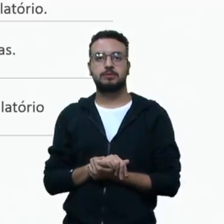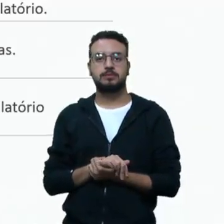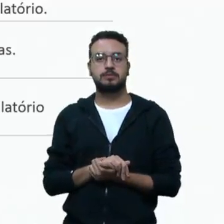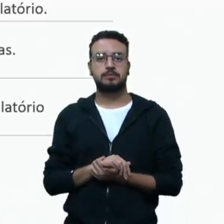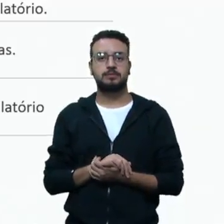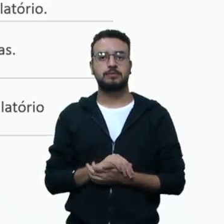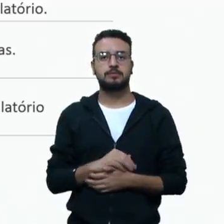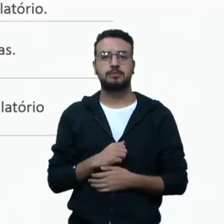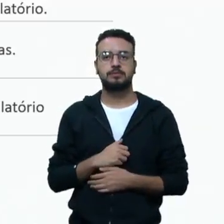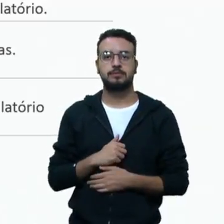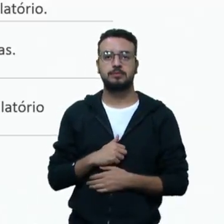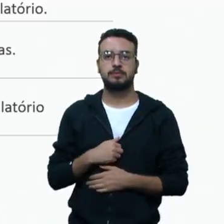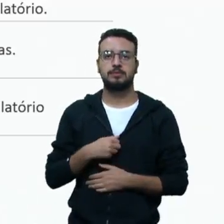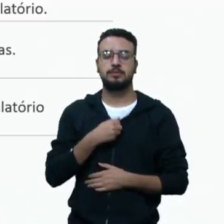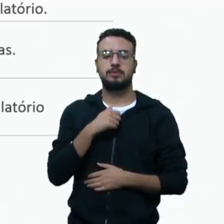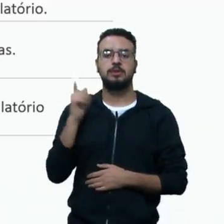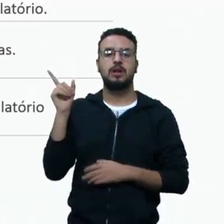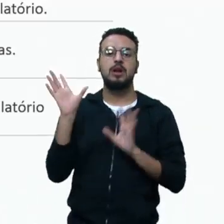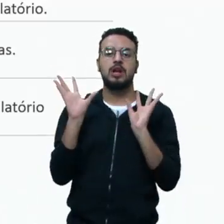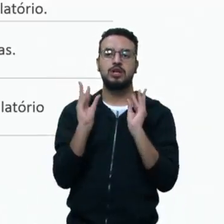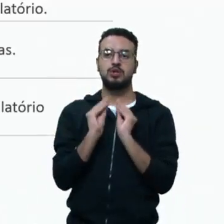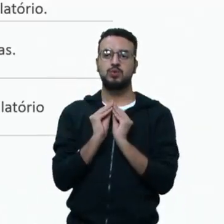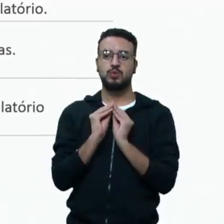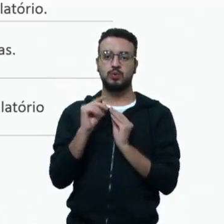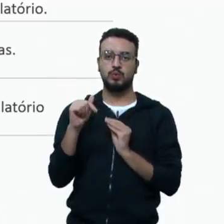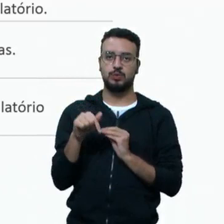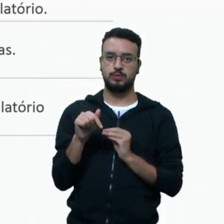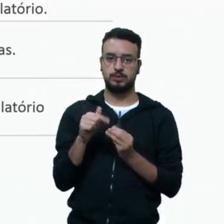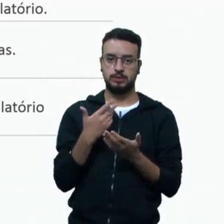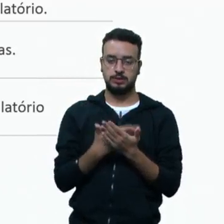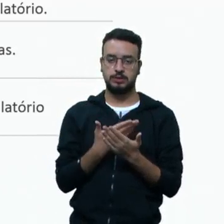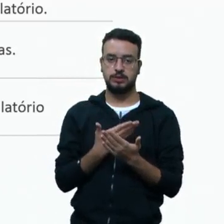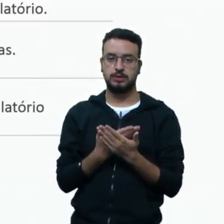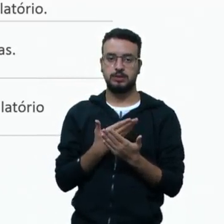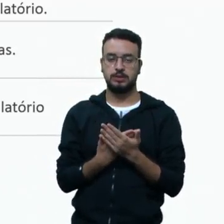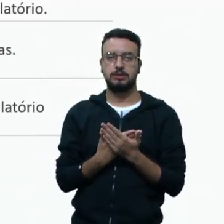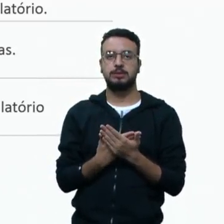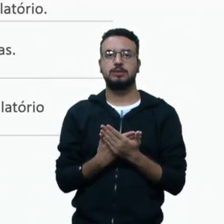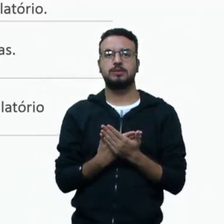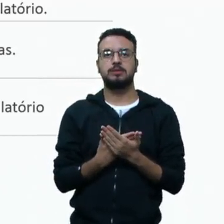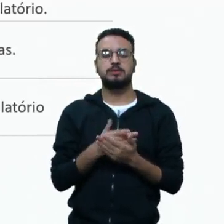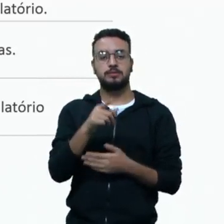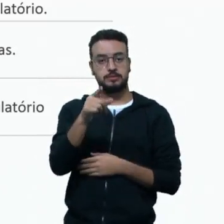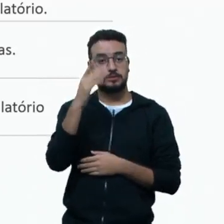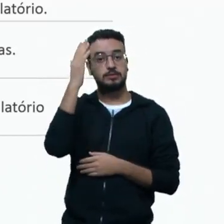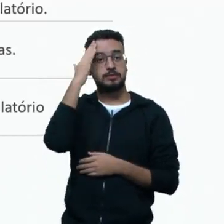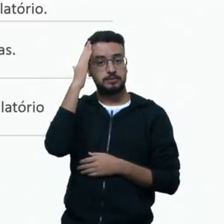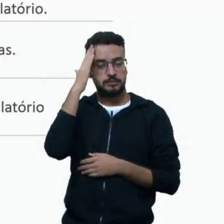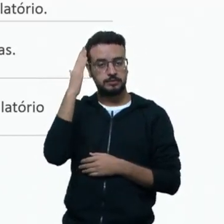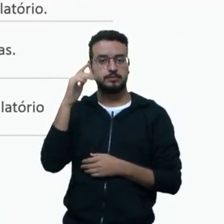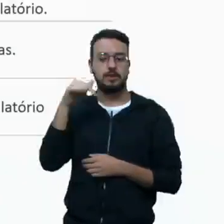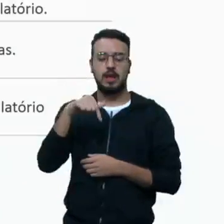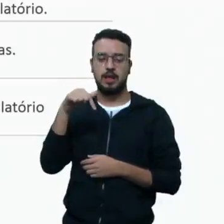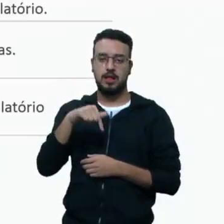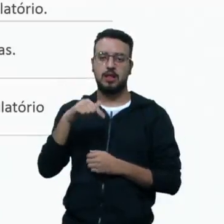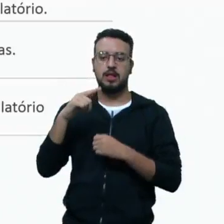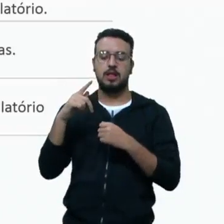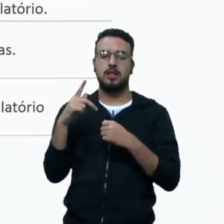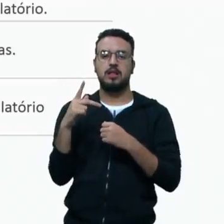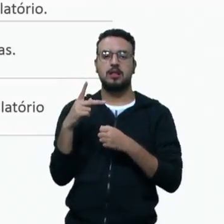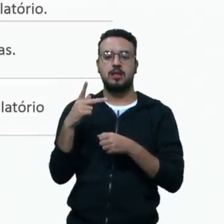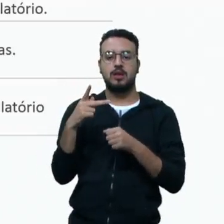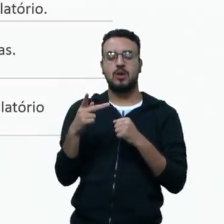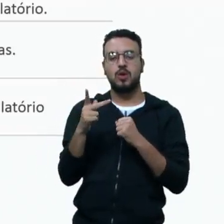Você tem aí o resumo dessa unidade, né, dessa teleaula. Você sabe que no nosso sistema de ensino a gente leva